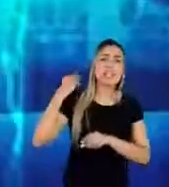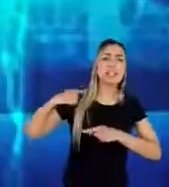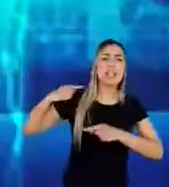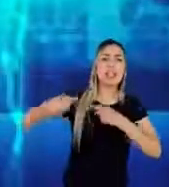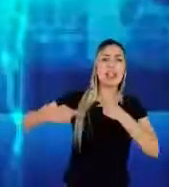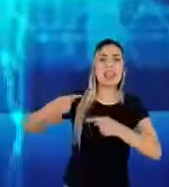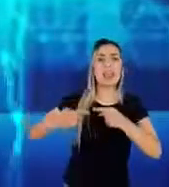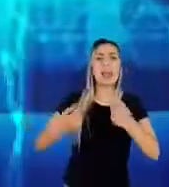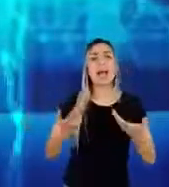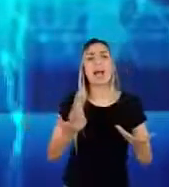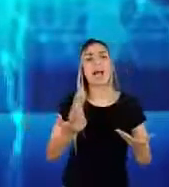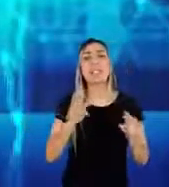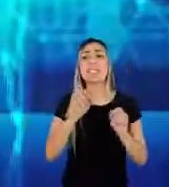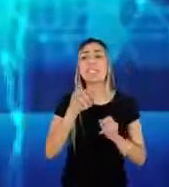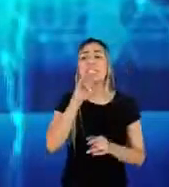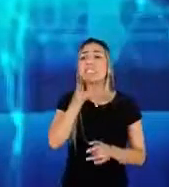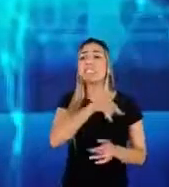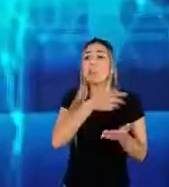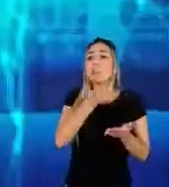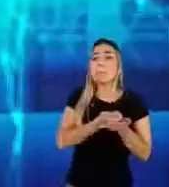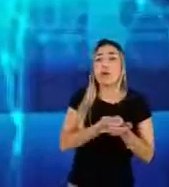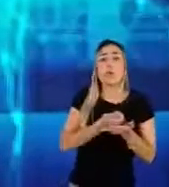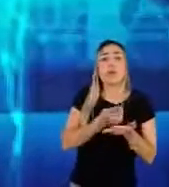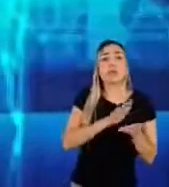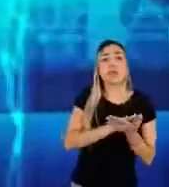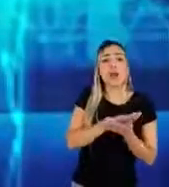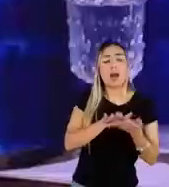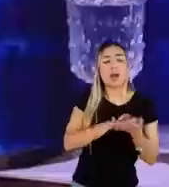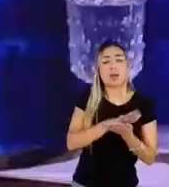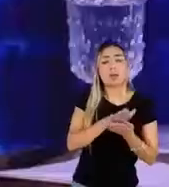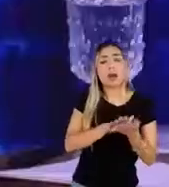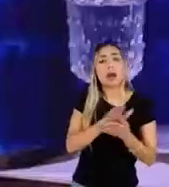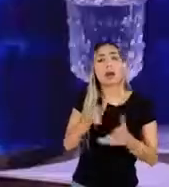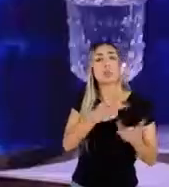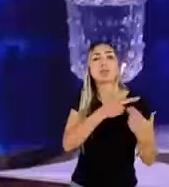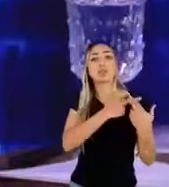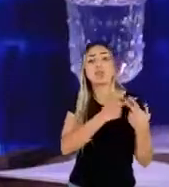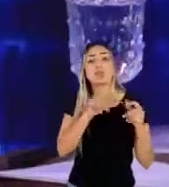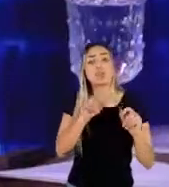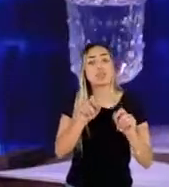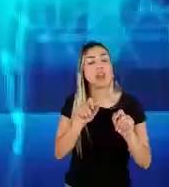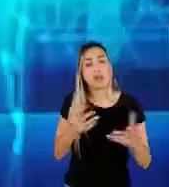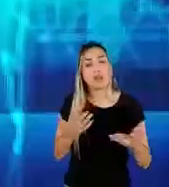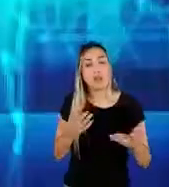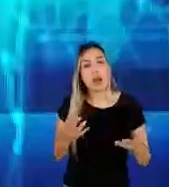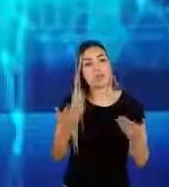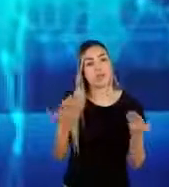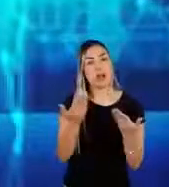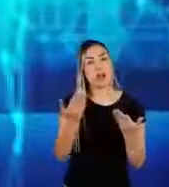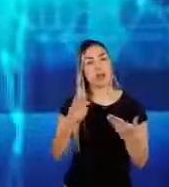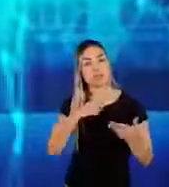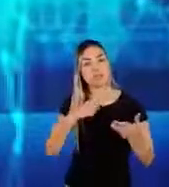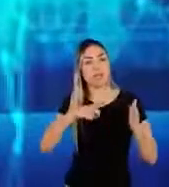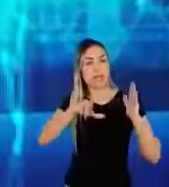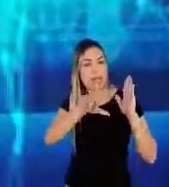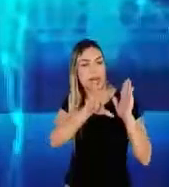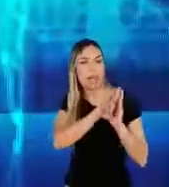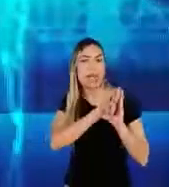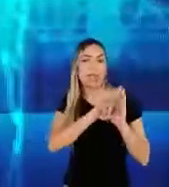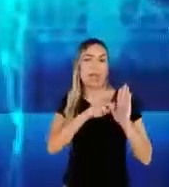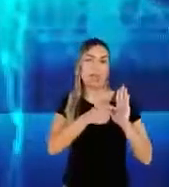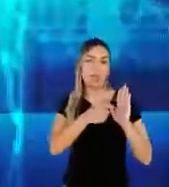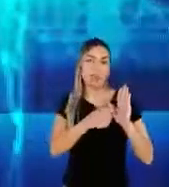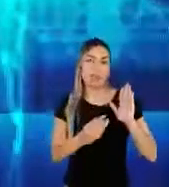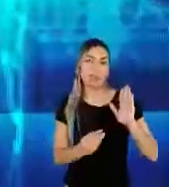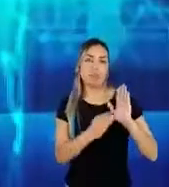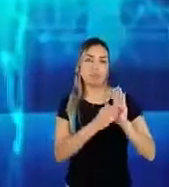assumiria a inadimplência e travava o avanço do consumidor varejista. Com esse comando na lei, apesar da regulamentação da